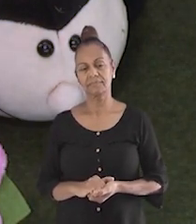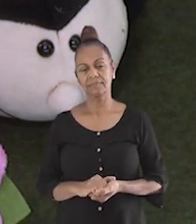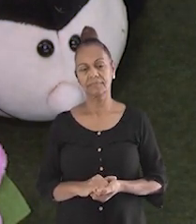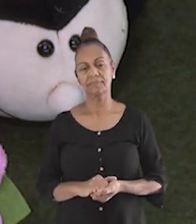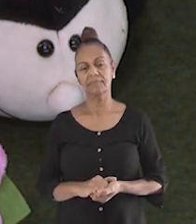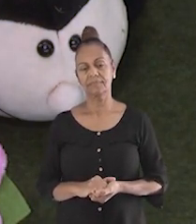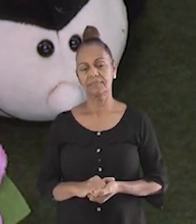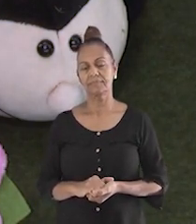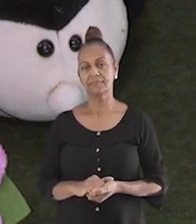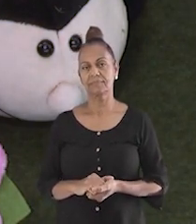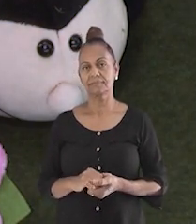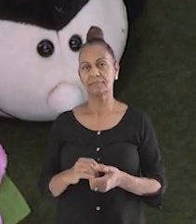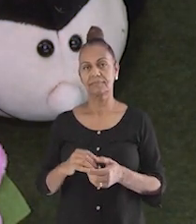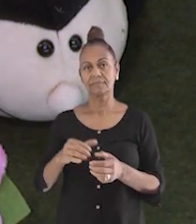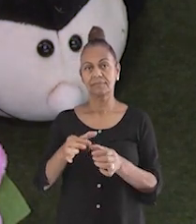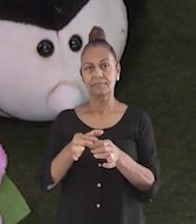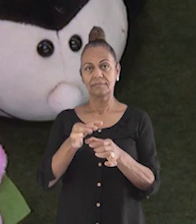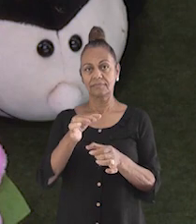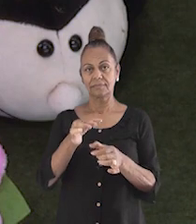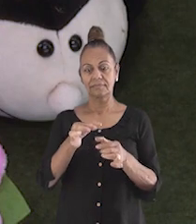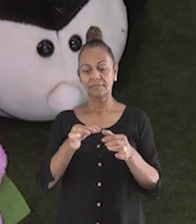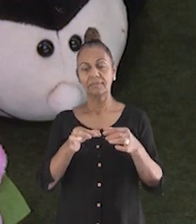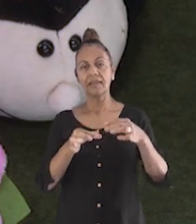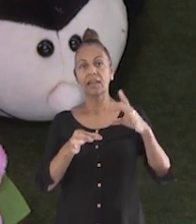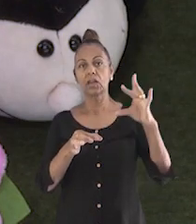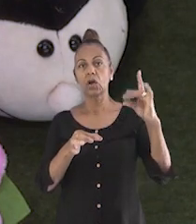Passa a cola aqui dentro do rolinho.